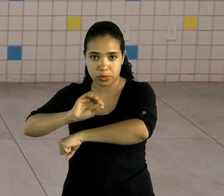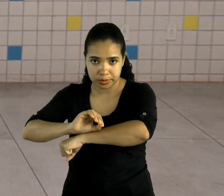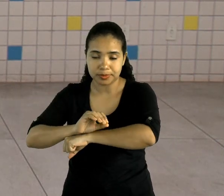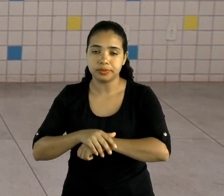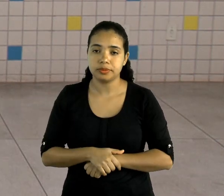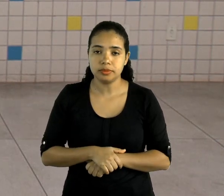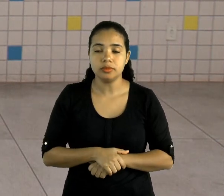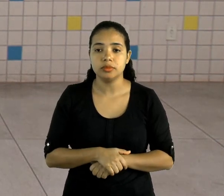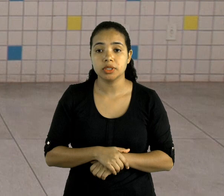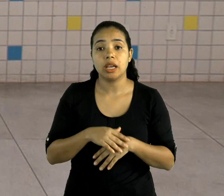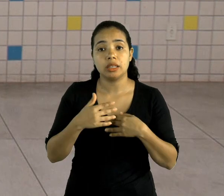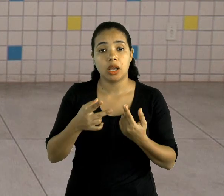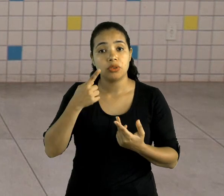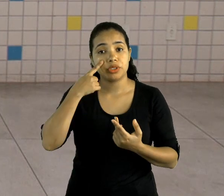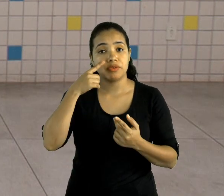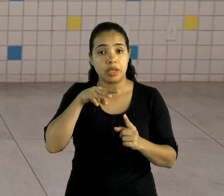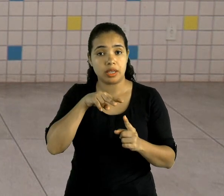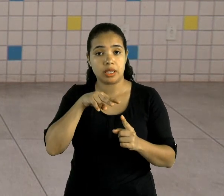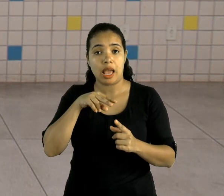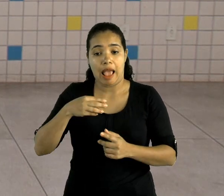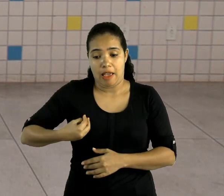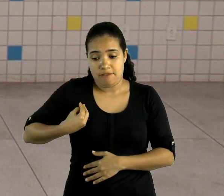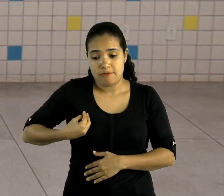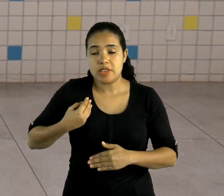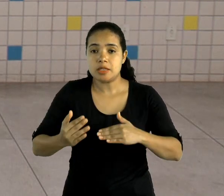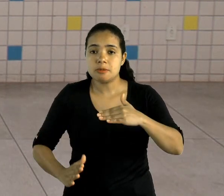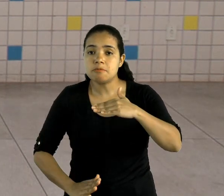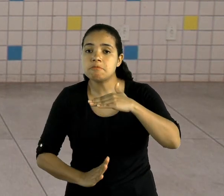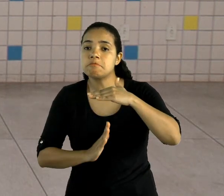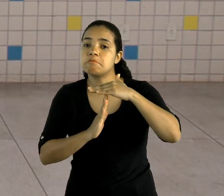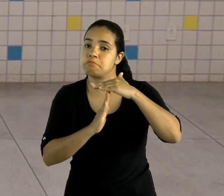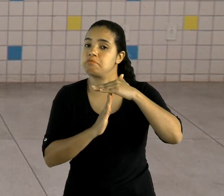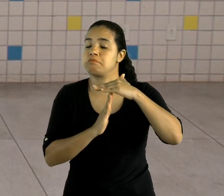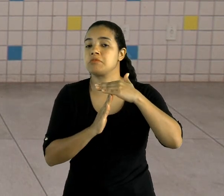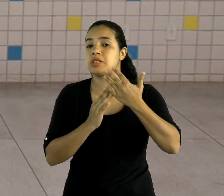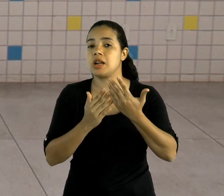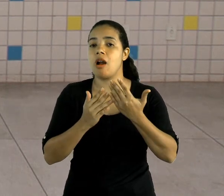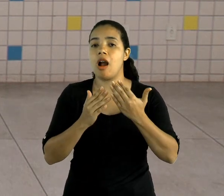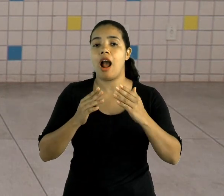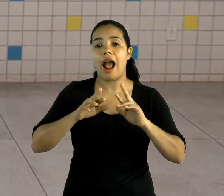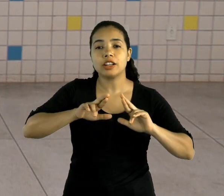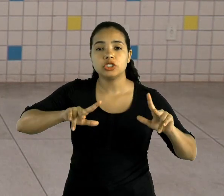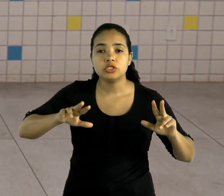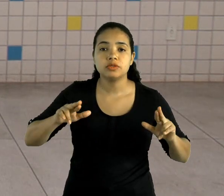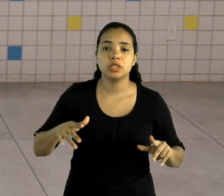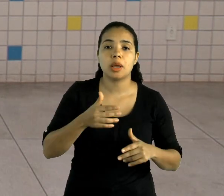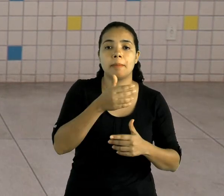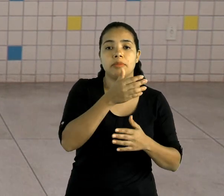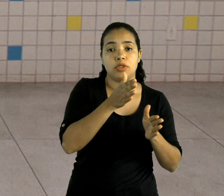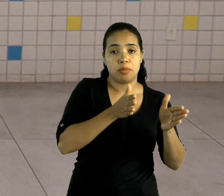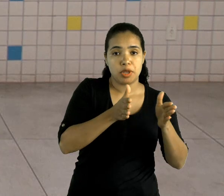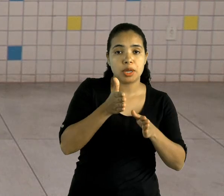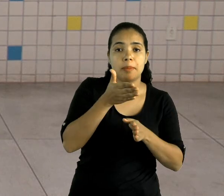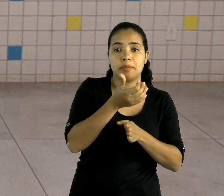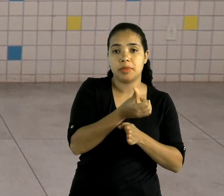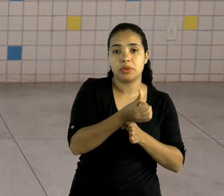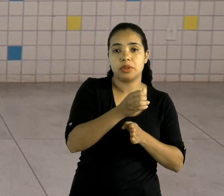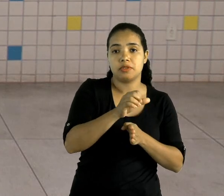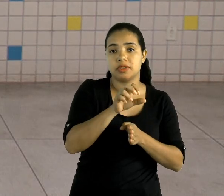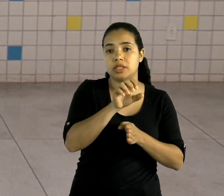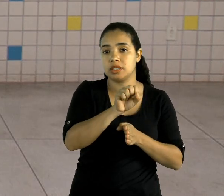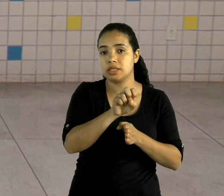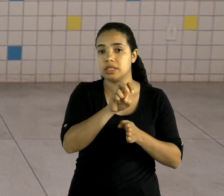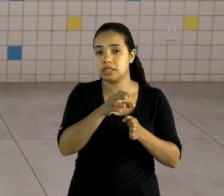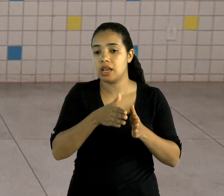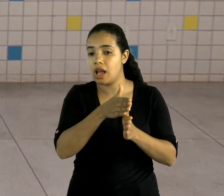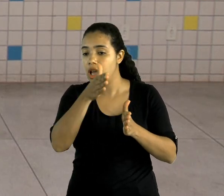a questão da expectativa de vida, de como teve diferença desde 1985 até os dias atuais, como a nossa população